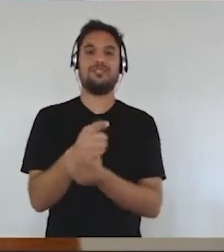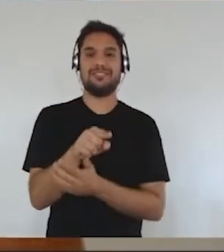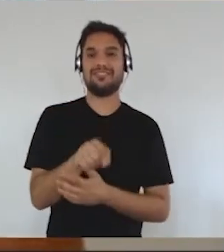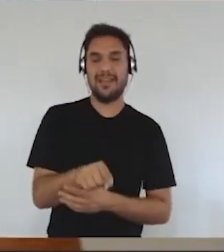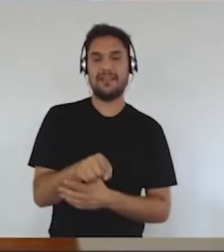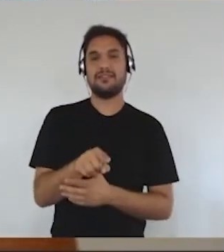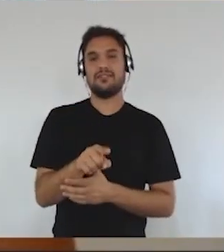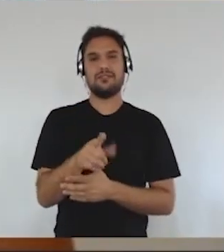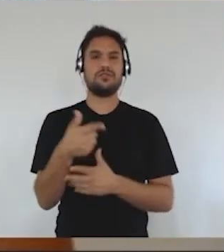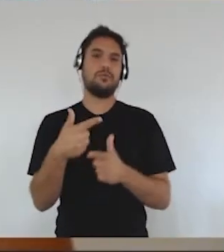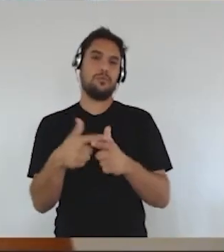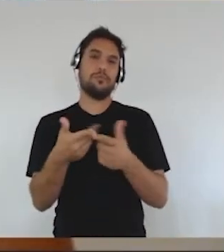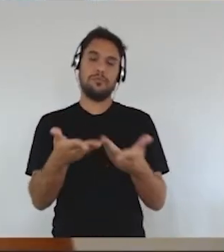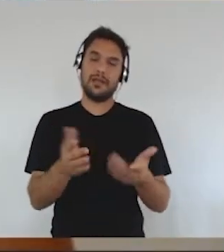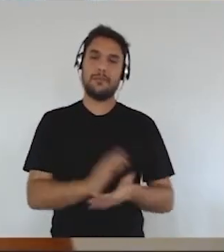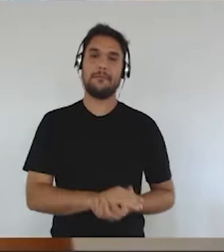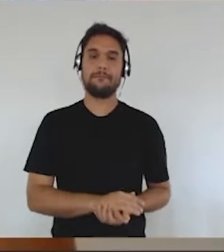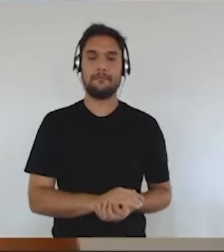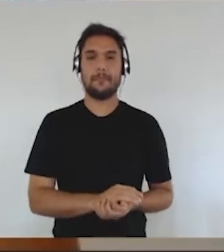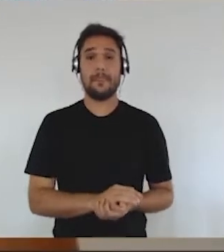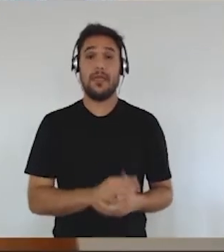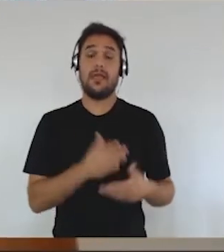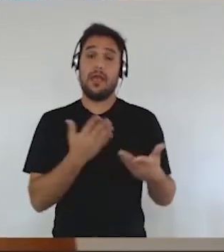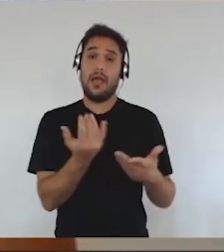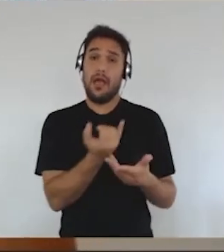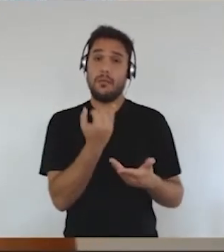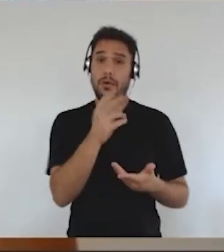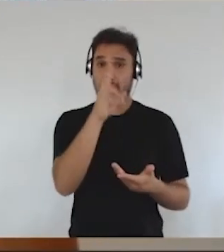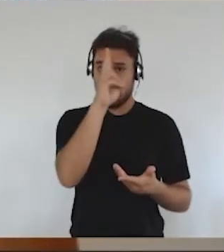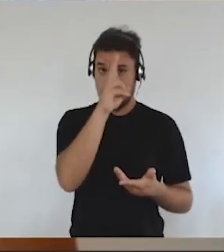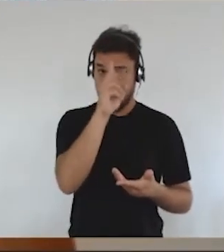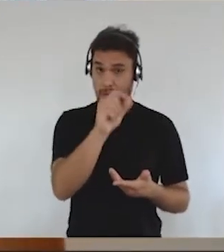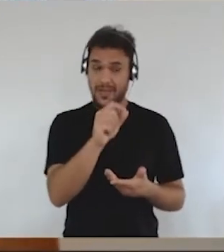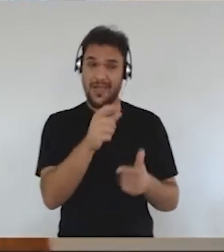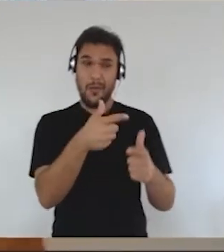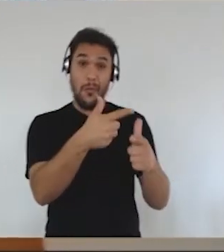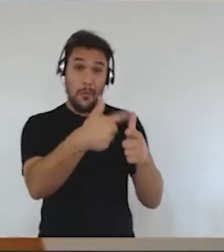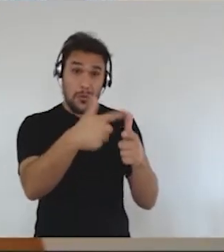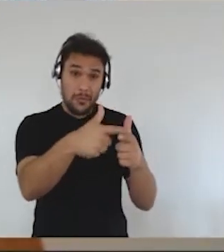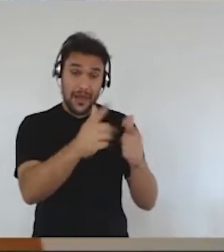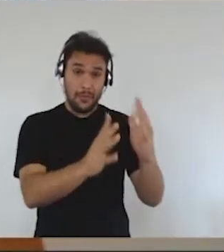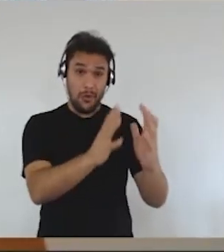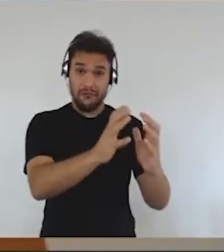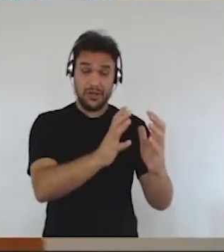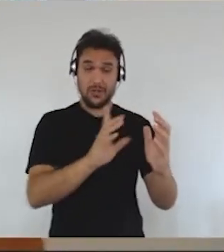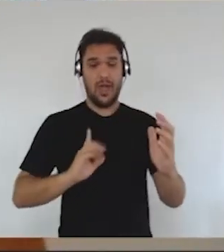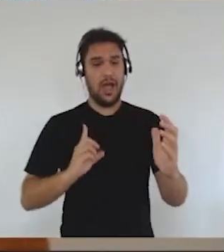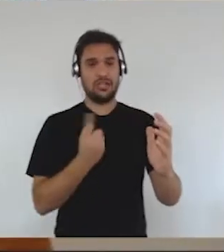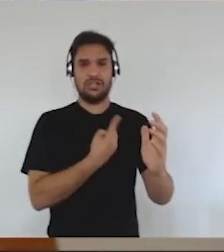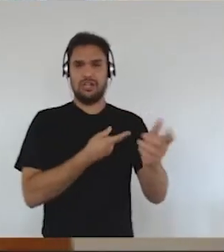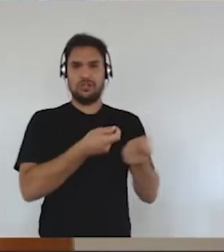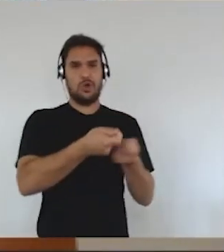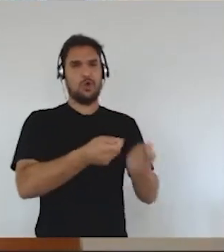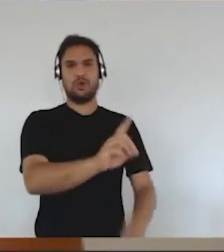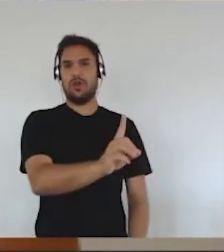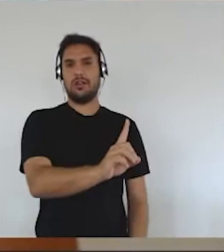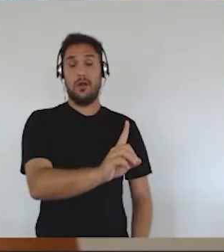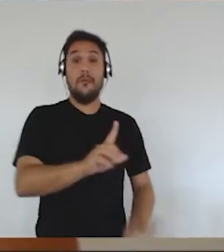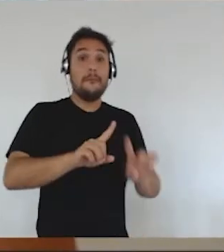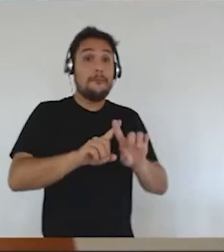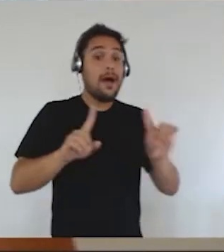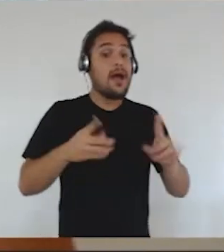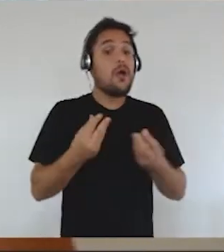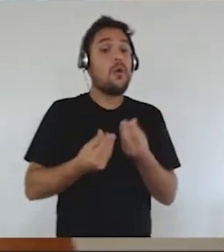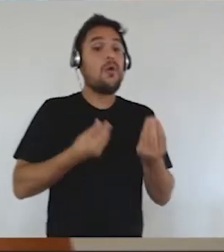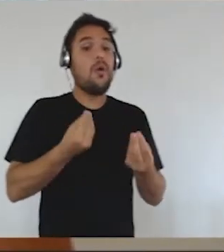aquele conflito que os levou aqui. Importante ressaltar que o conflito ele é inerente à nossa vontade, porém, a forma